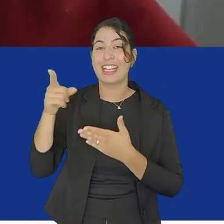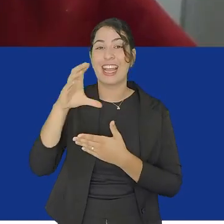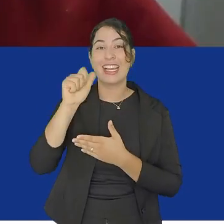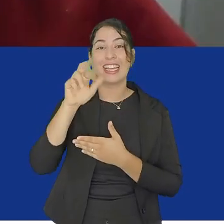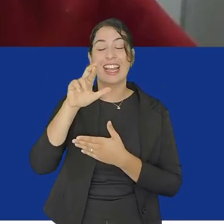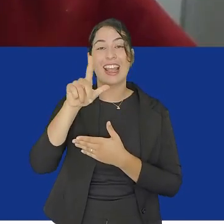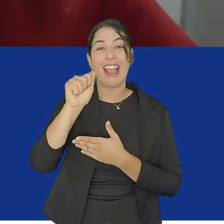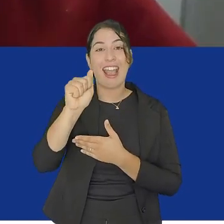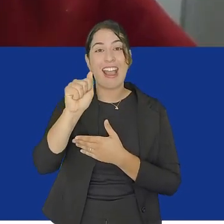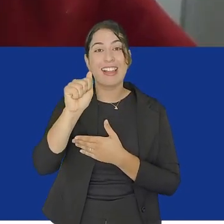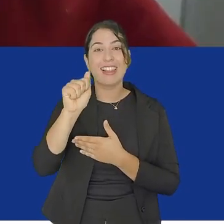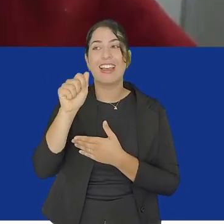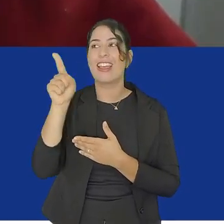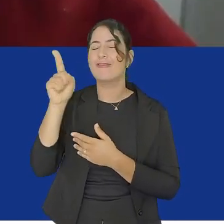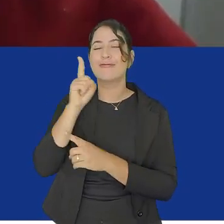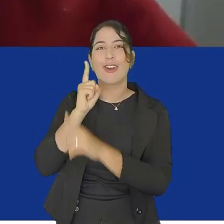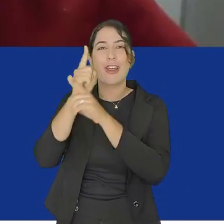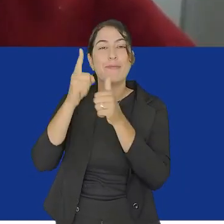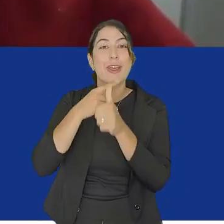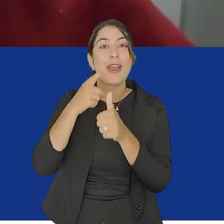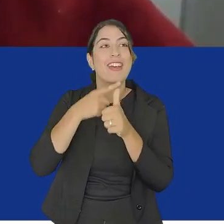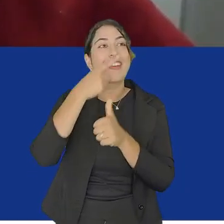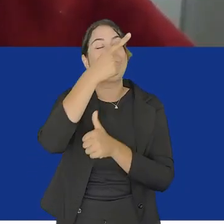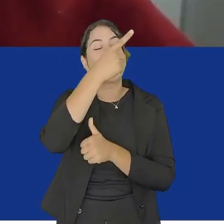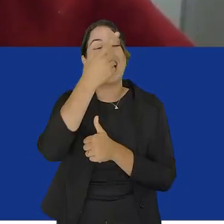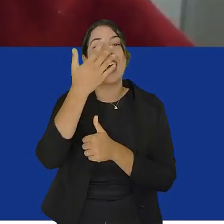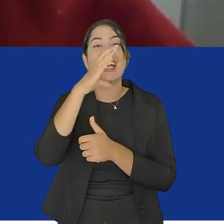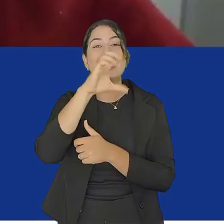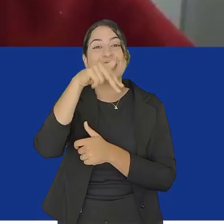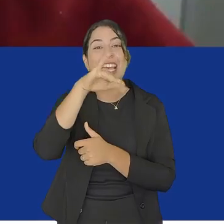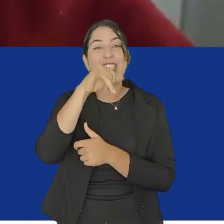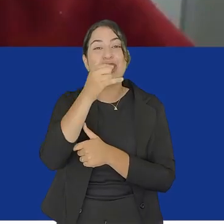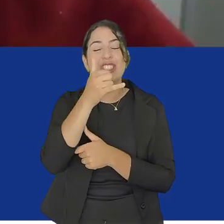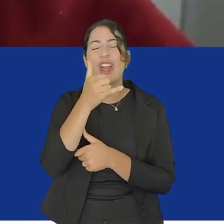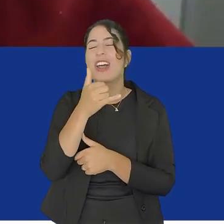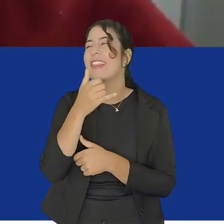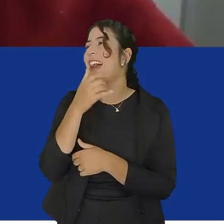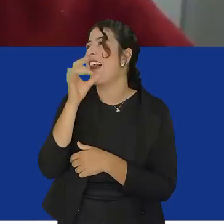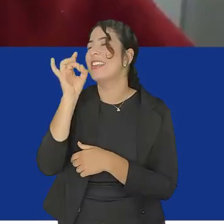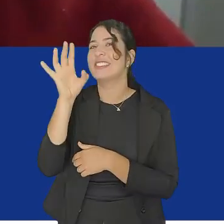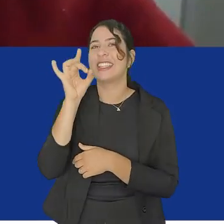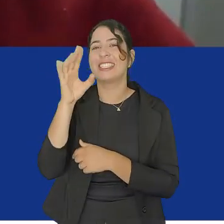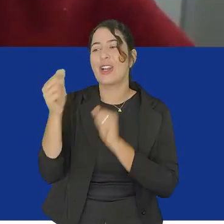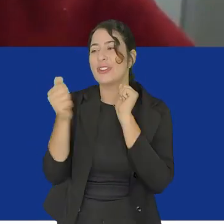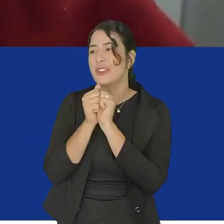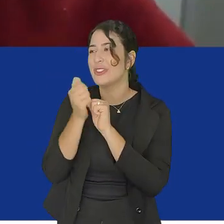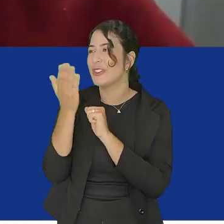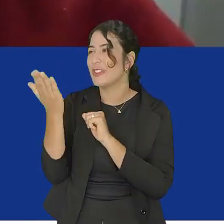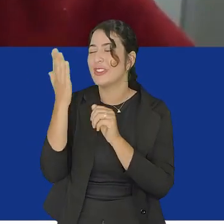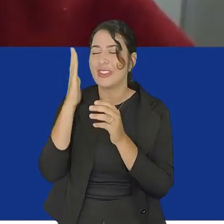honra de conhecer no CNJ essa semana, né, Carla? Foi muito especial estar lá com ela também.